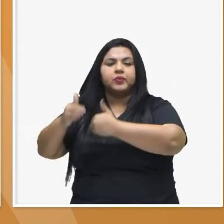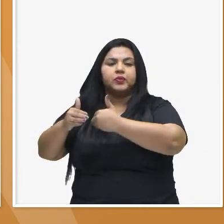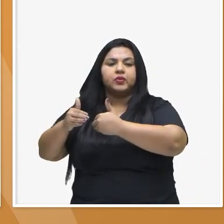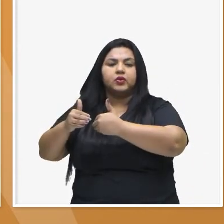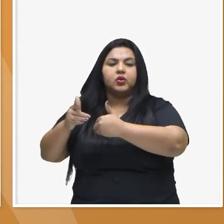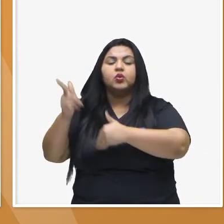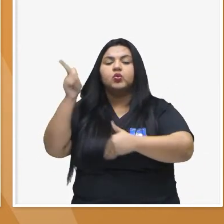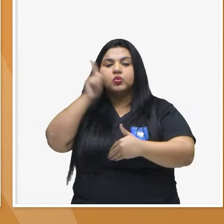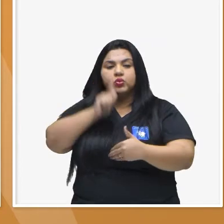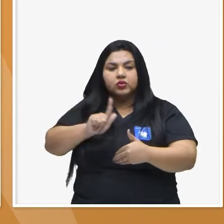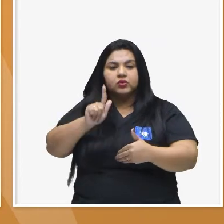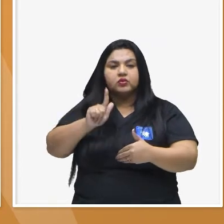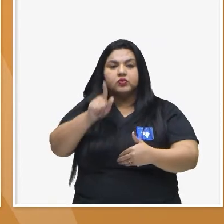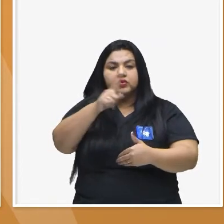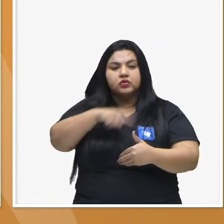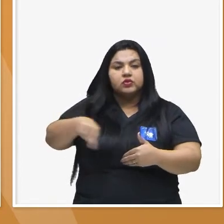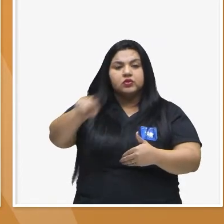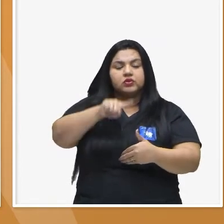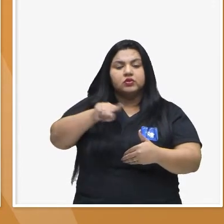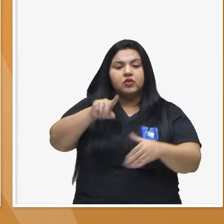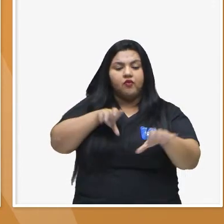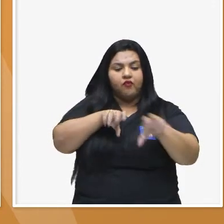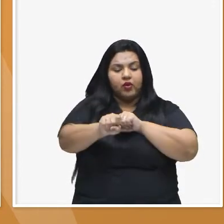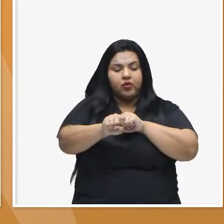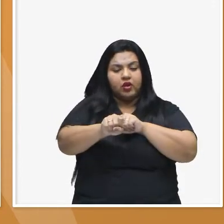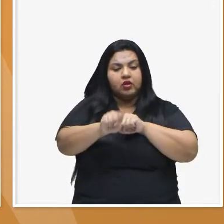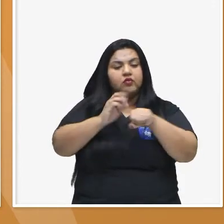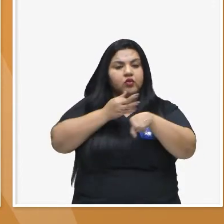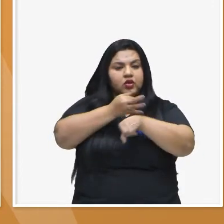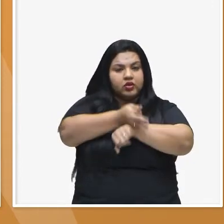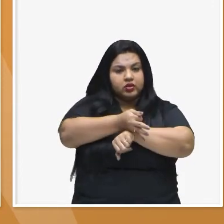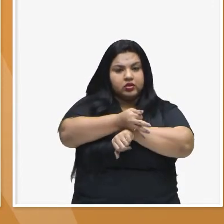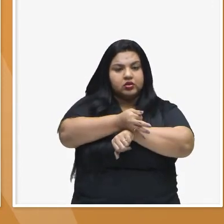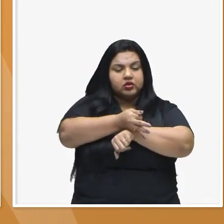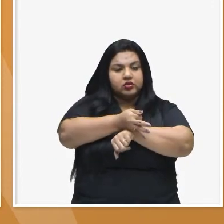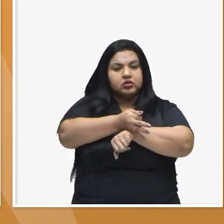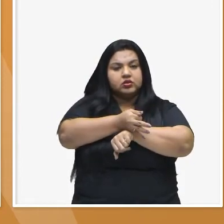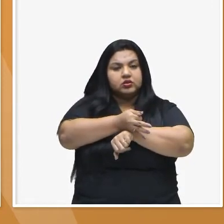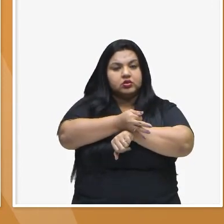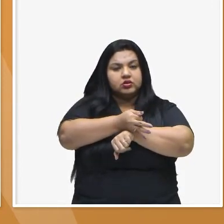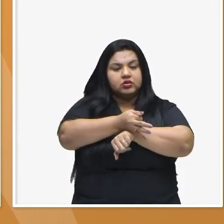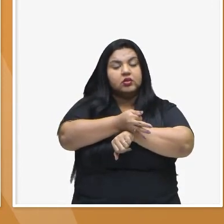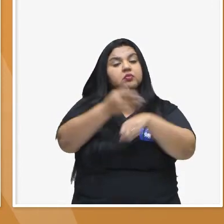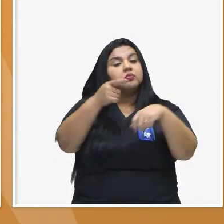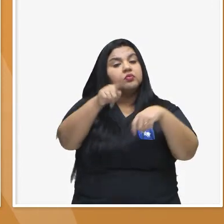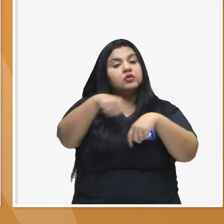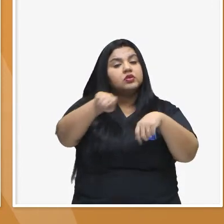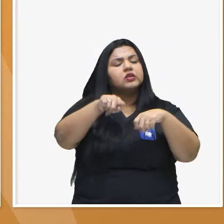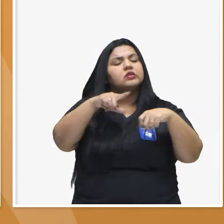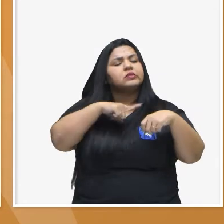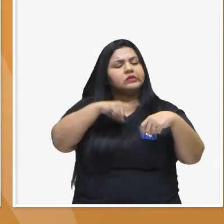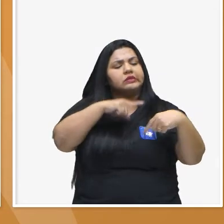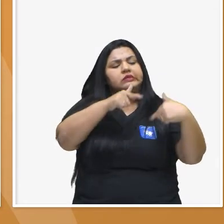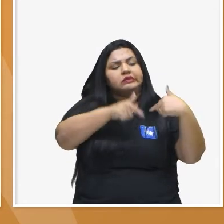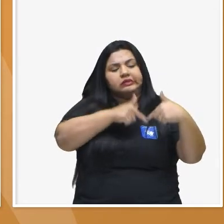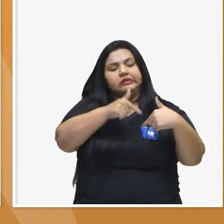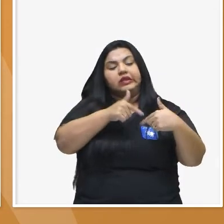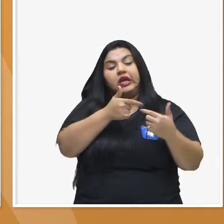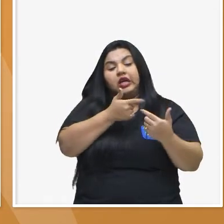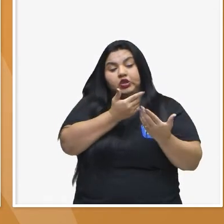você chegar a se formar na faculdade, numa faculdade, você tem que ralar no ensino